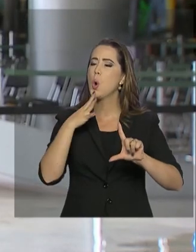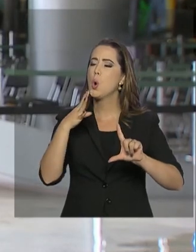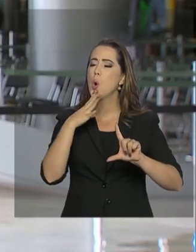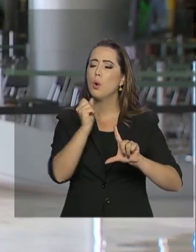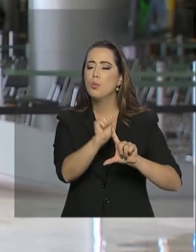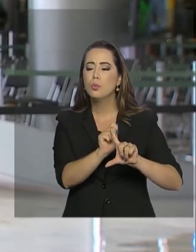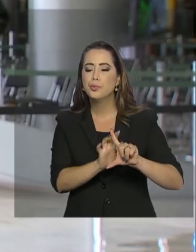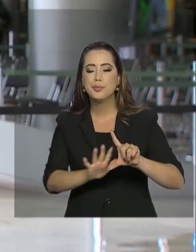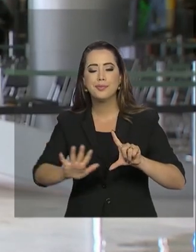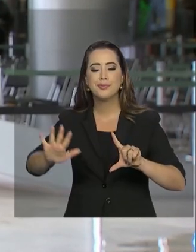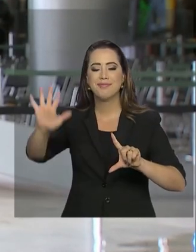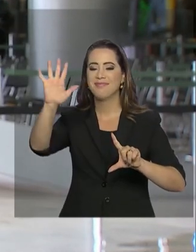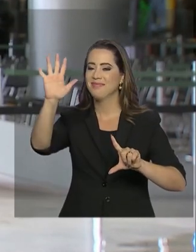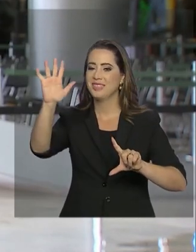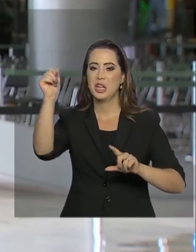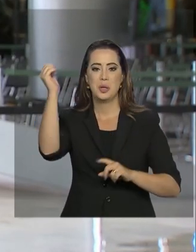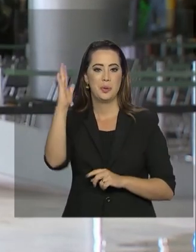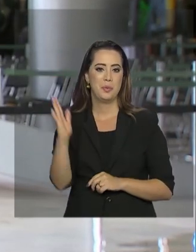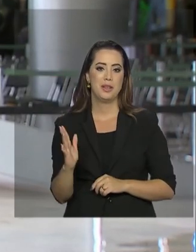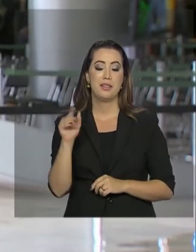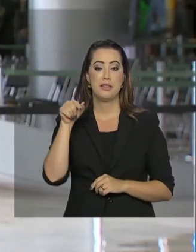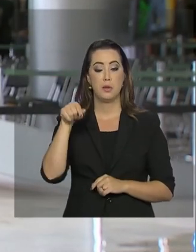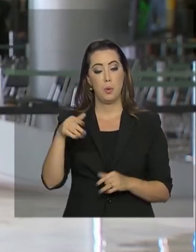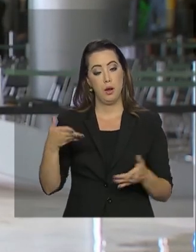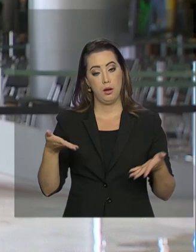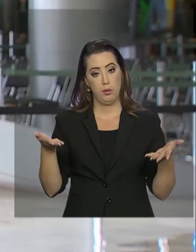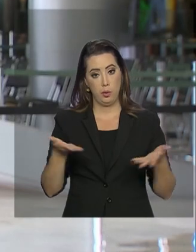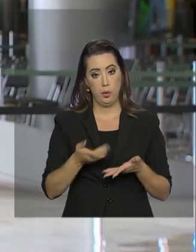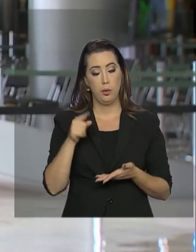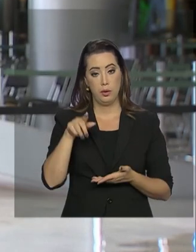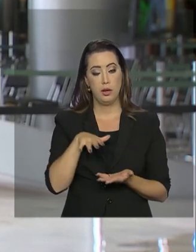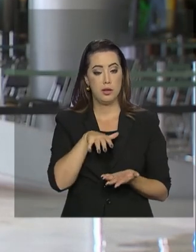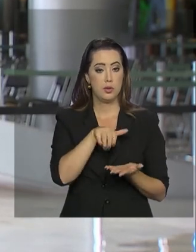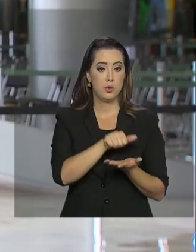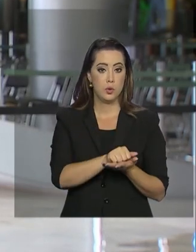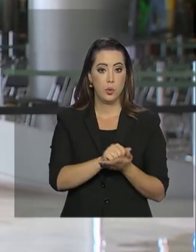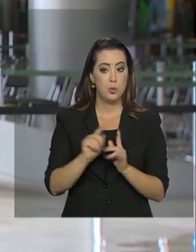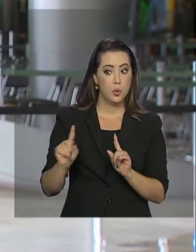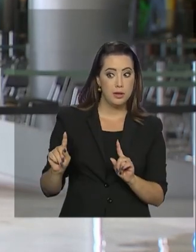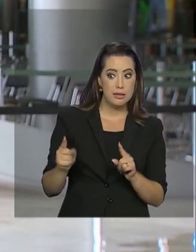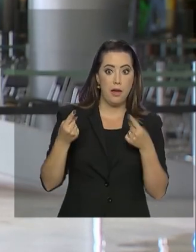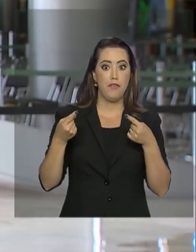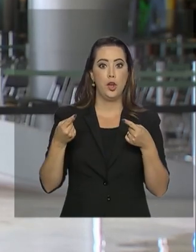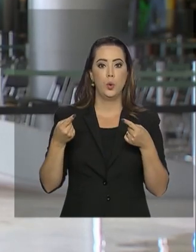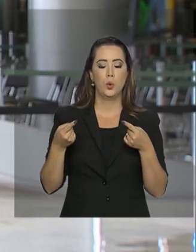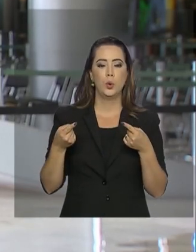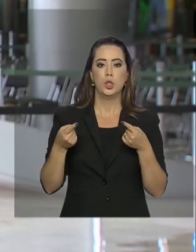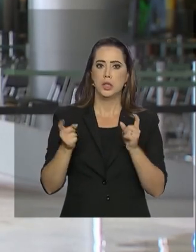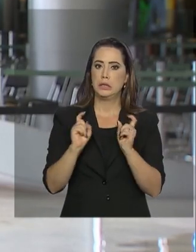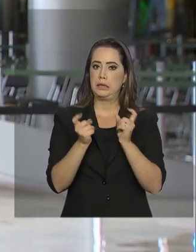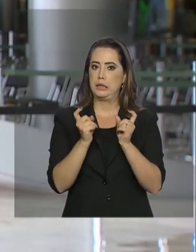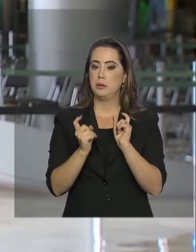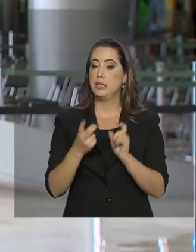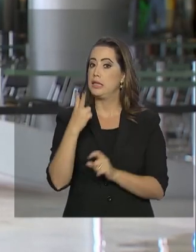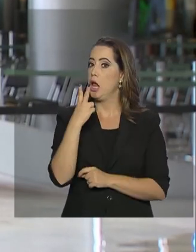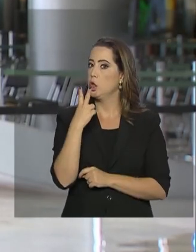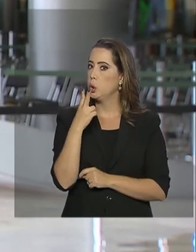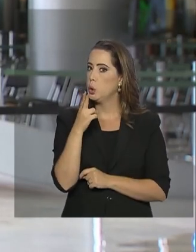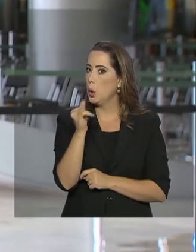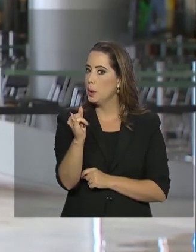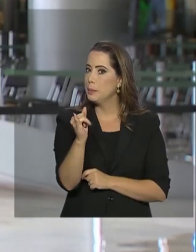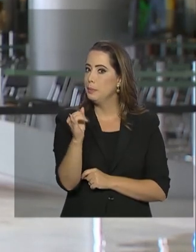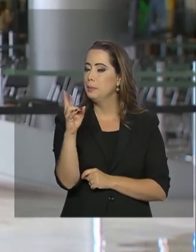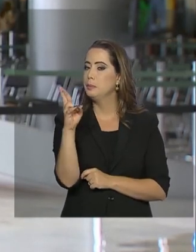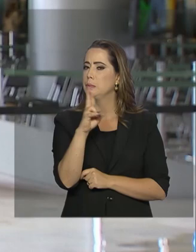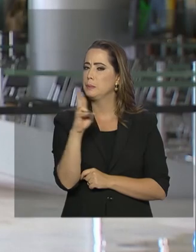conhecidos da televisão brasileira, agora Regina Duarte assume o desafio de administrar um orçamento de 2 bilhões